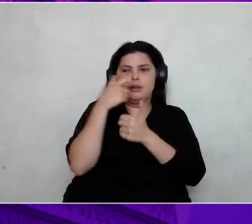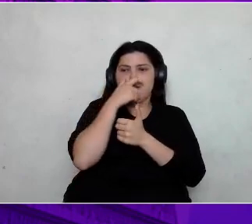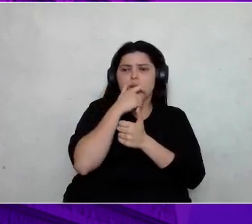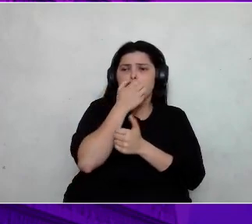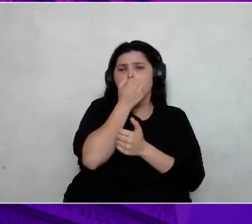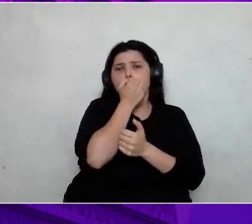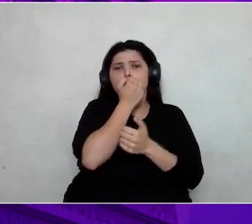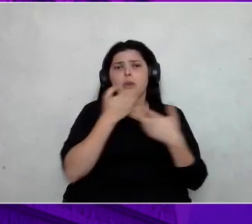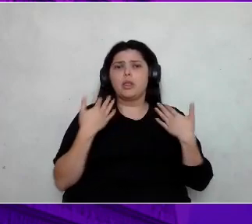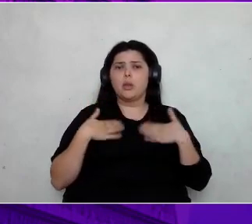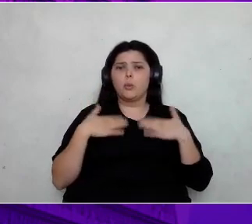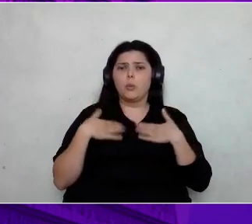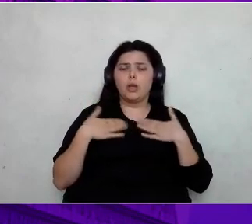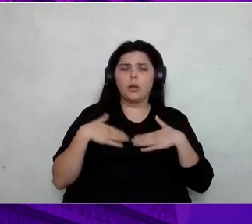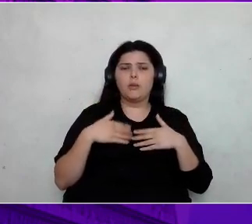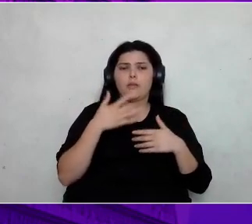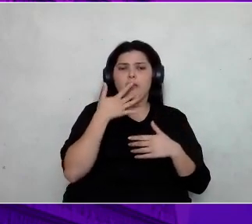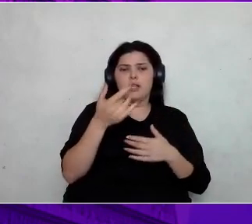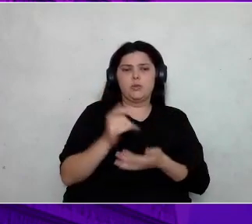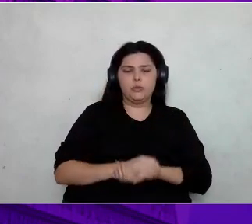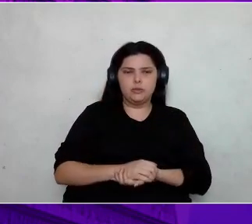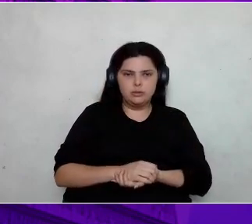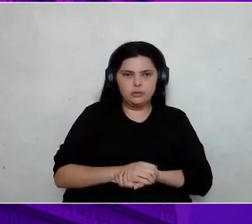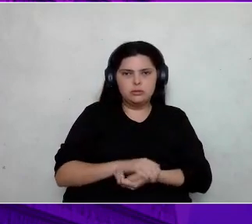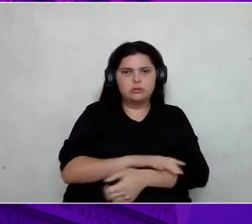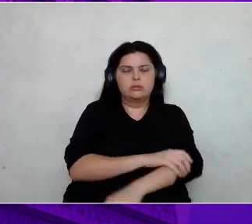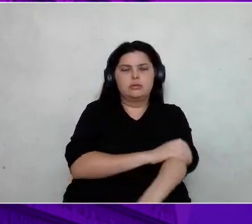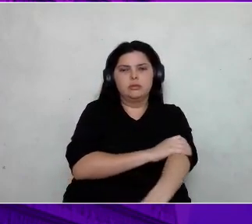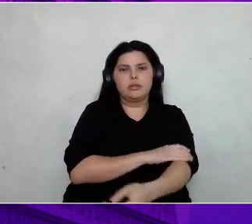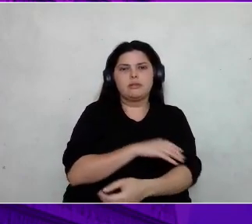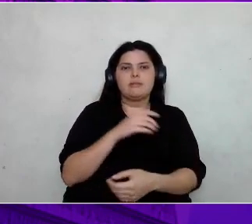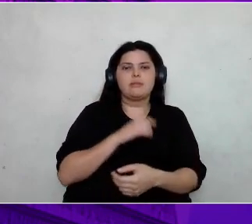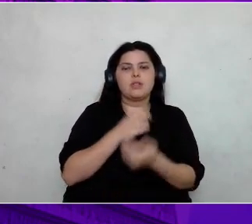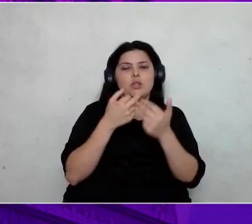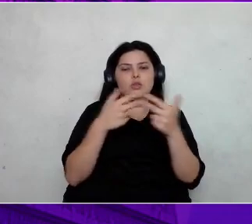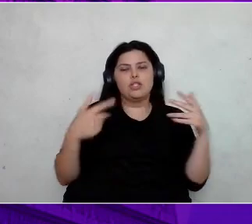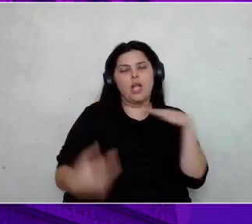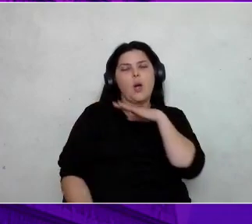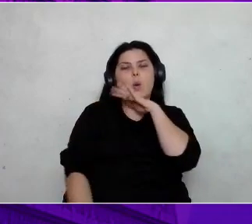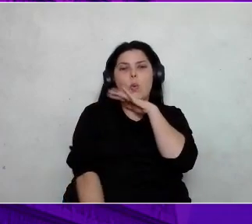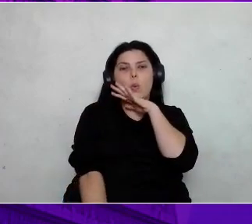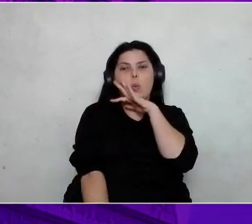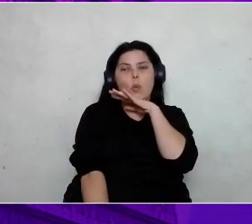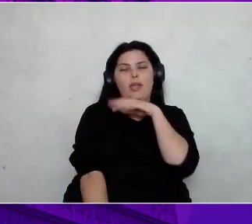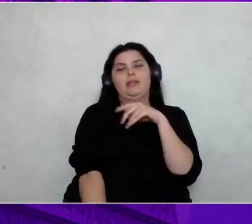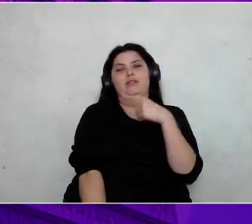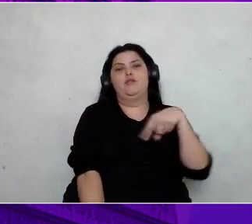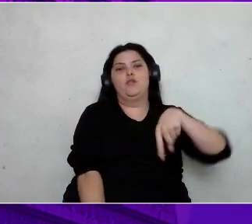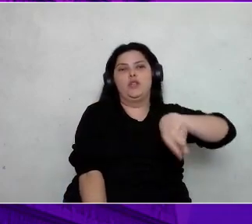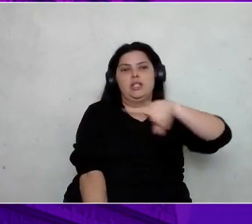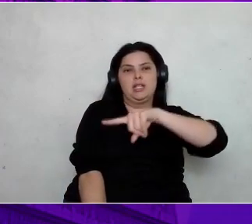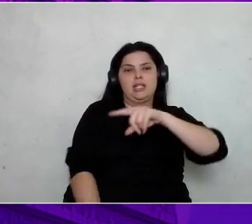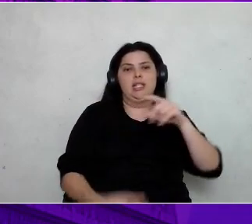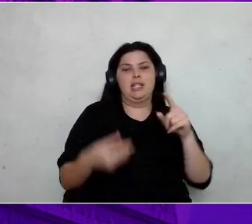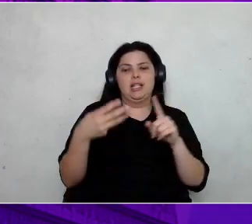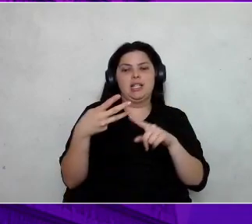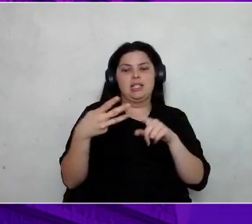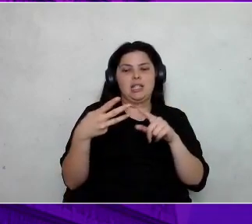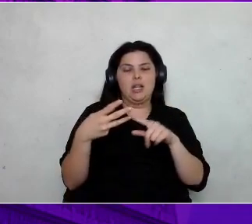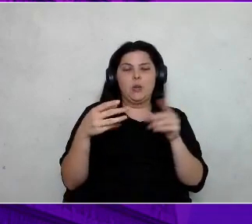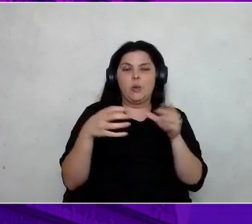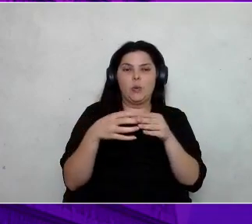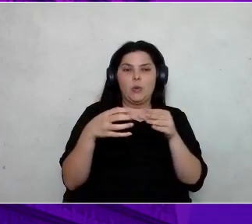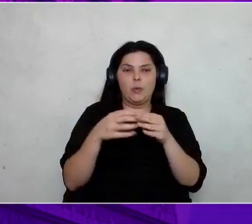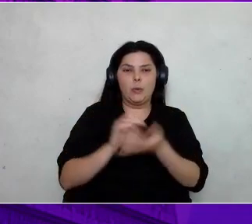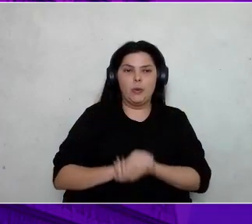na verdade, bem fácil. Eu tenho uma má notícia para vocês, para esse terceiro grupo, tá? Que